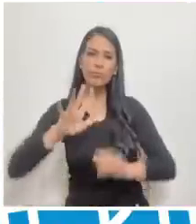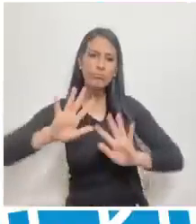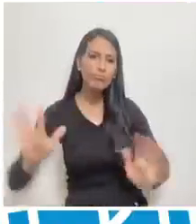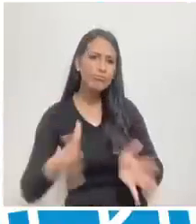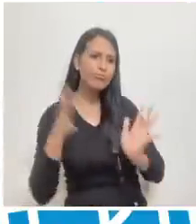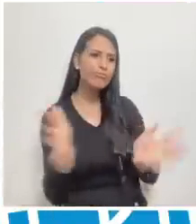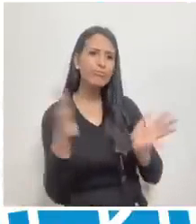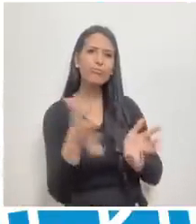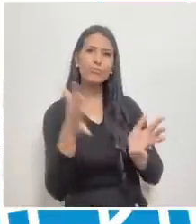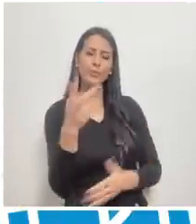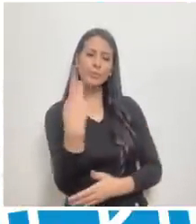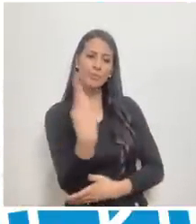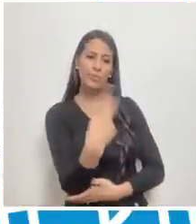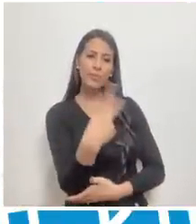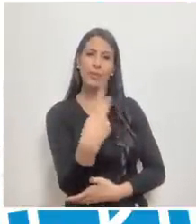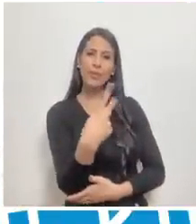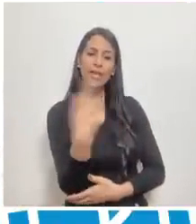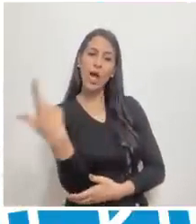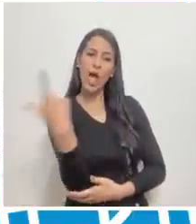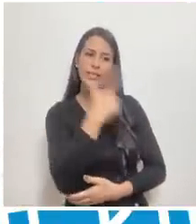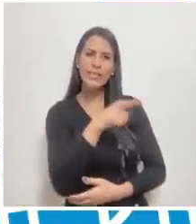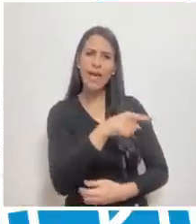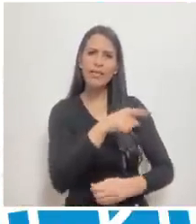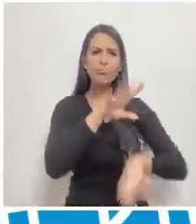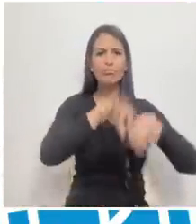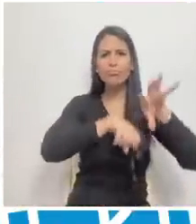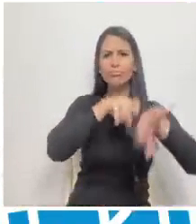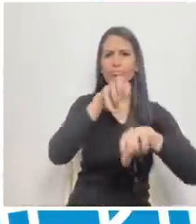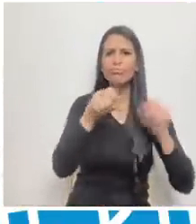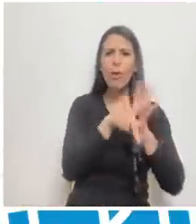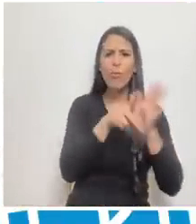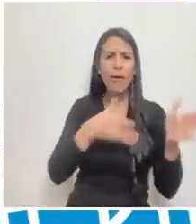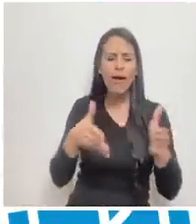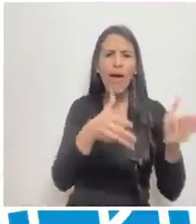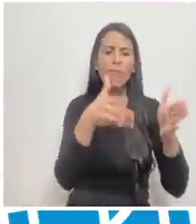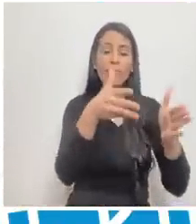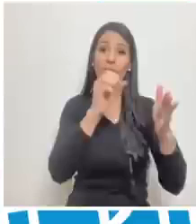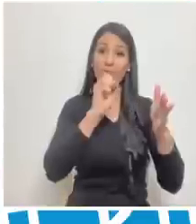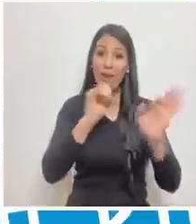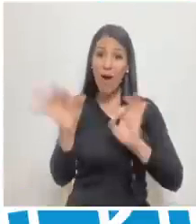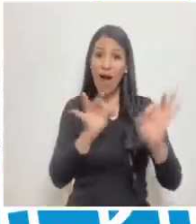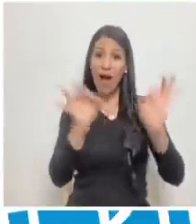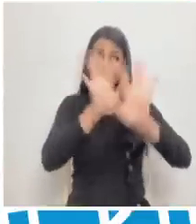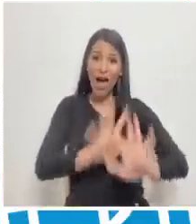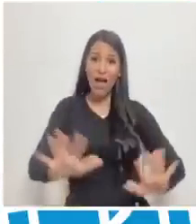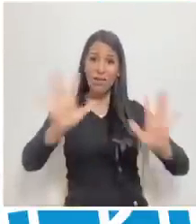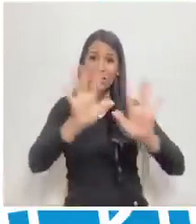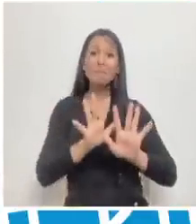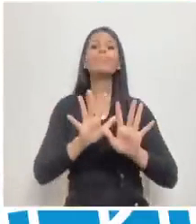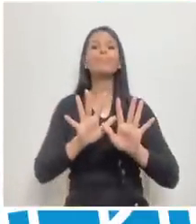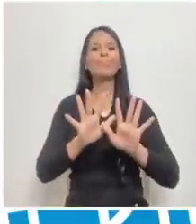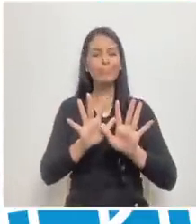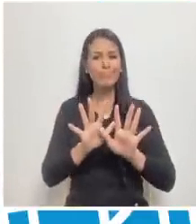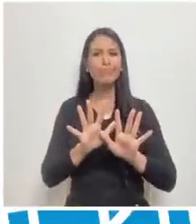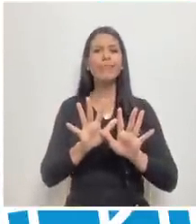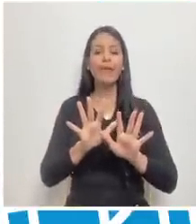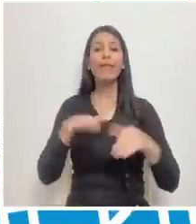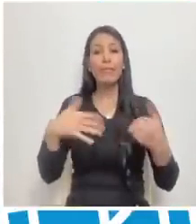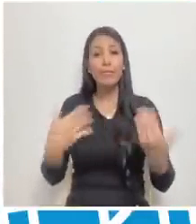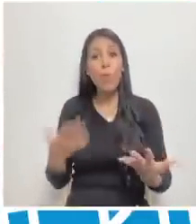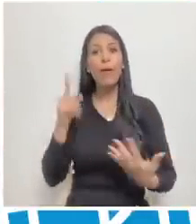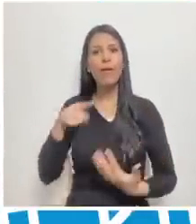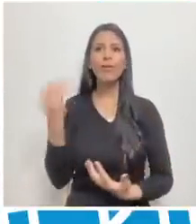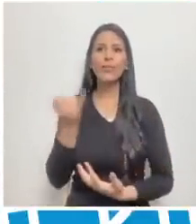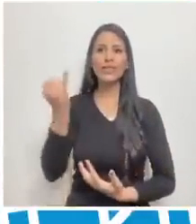não é, do seu próprio caminho. É claro que isso muda, a gente não pode ficar sem avaliação, mas não pode deixar de ter uma